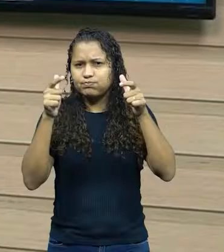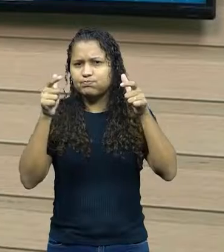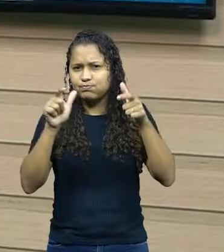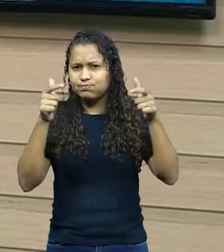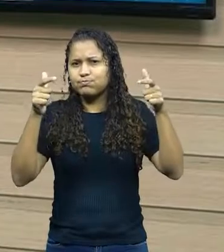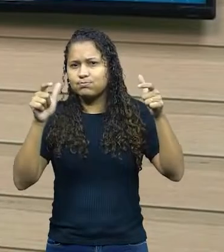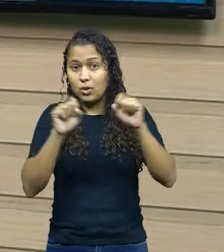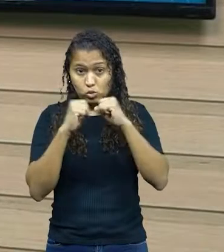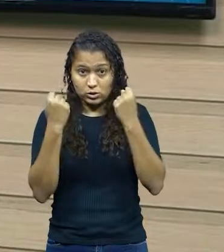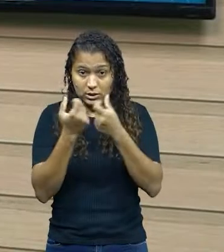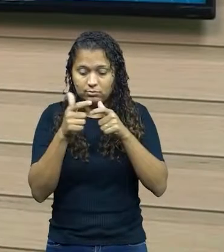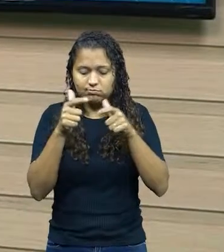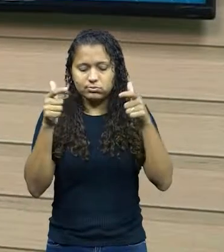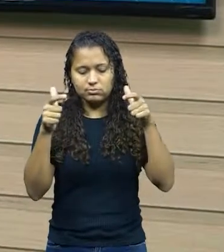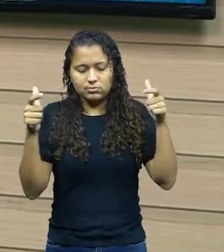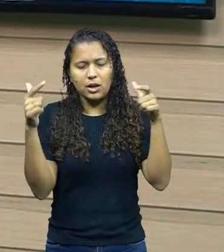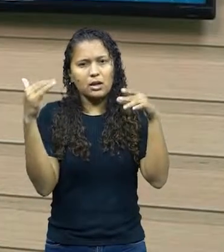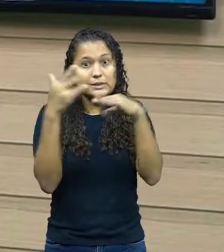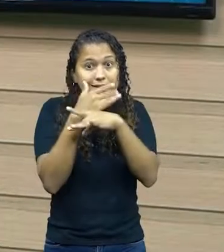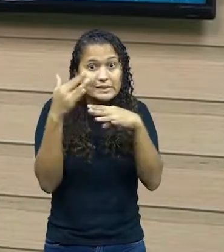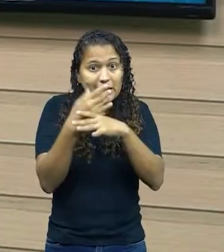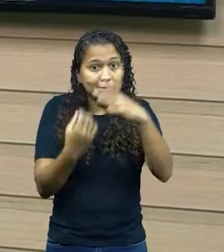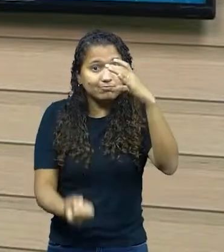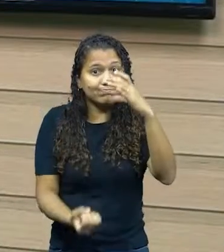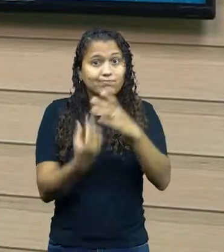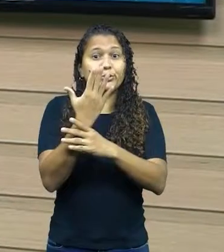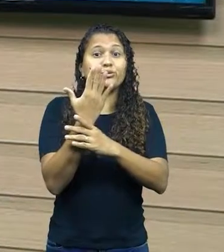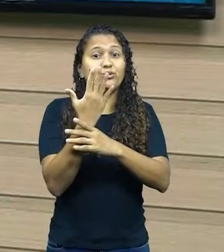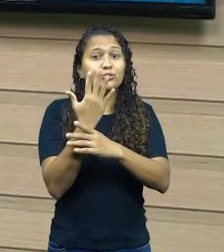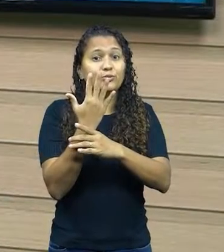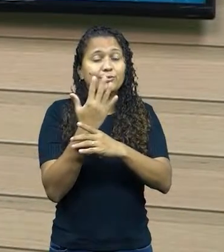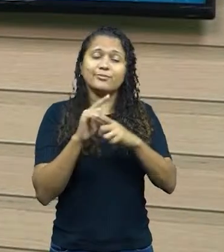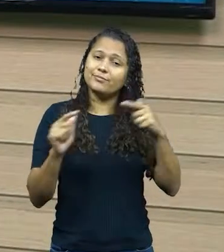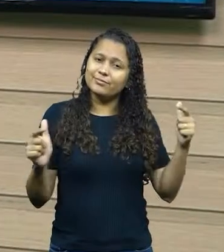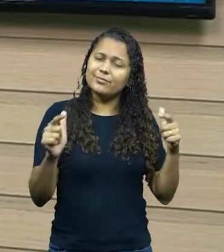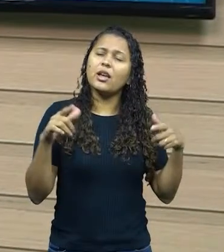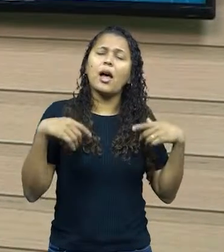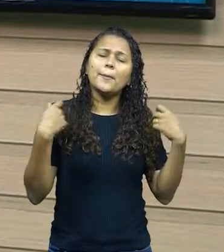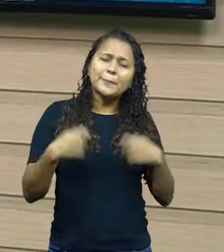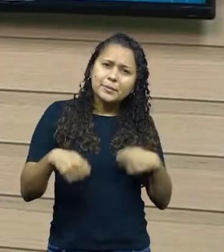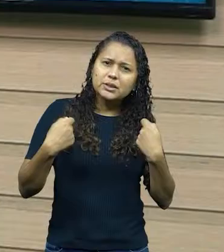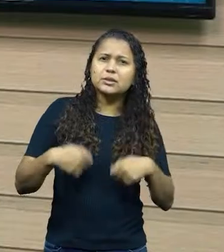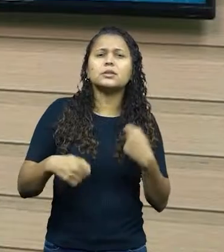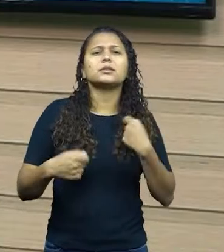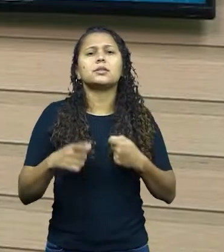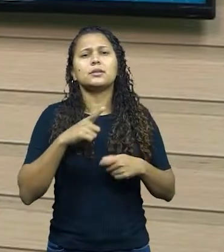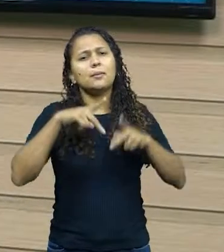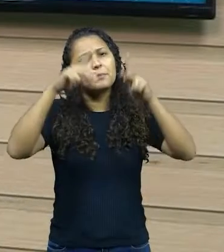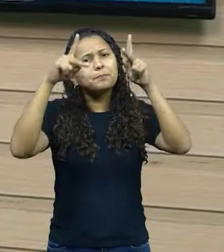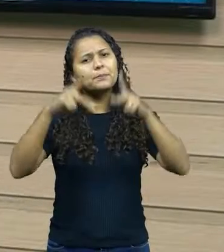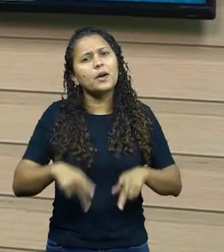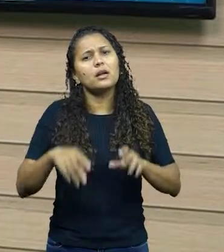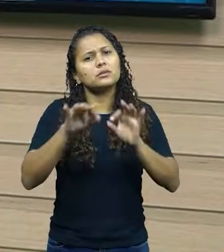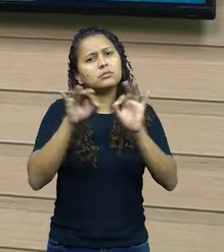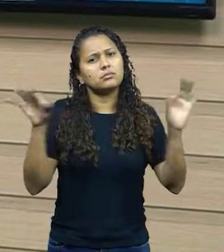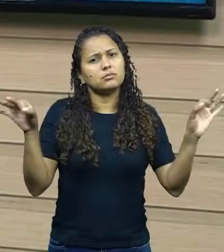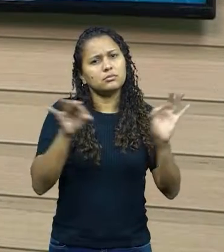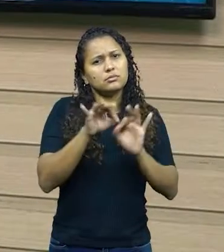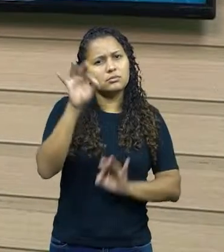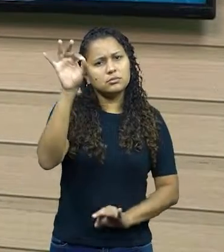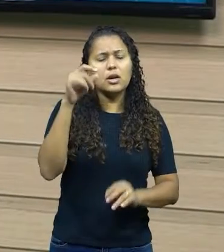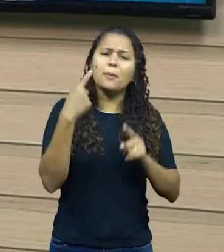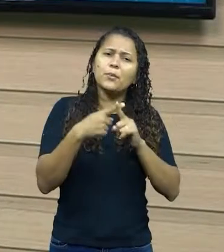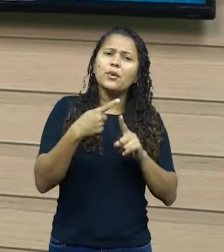criando cidades, as cidades começaram a crescer, foi necessário existir um padrão de medida.